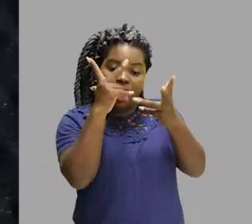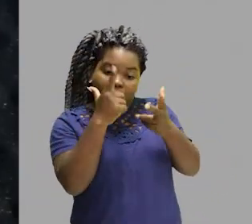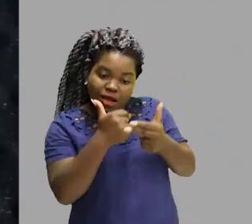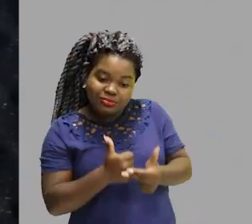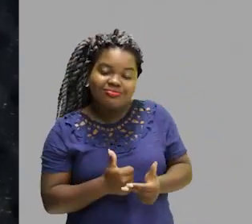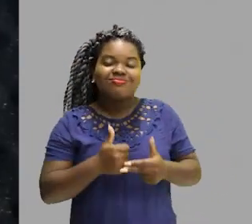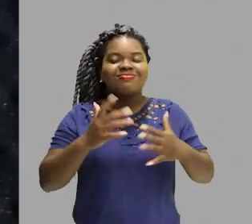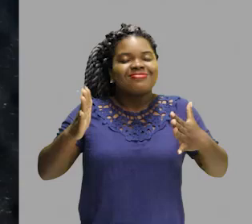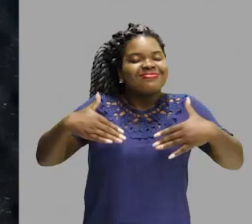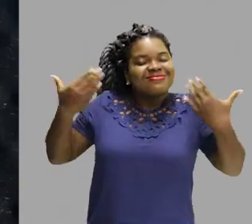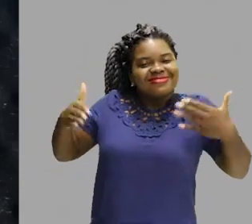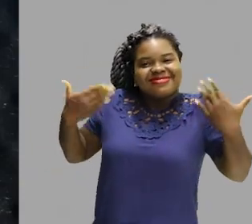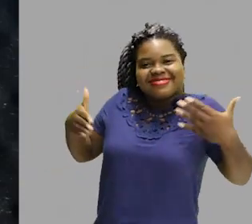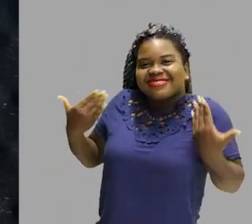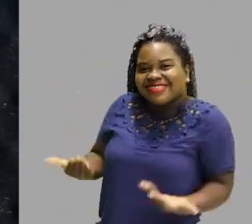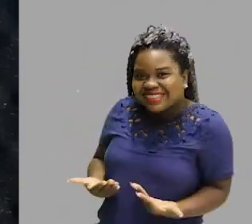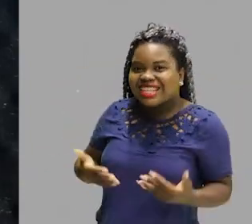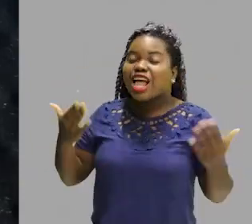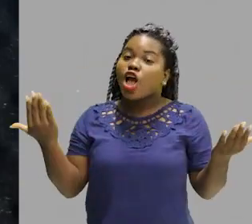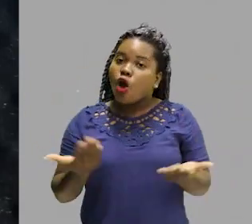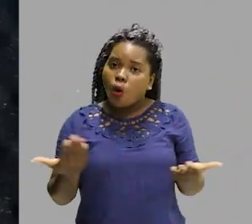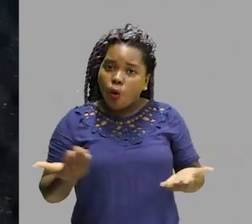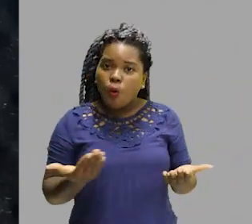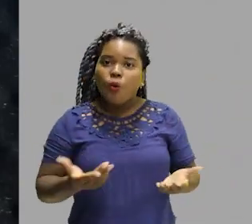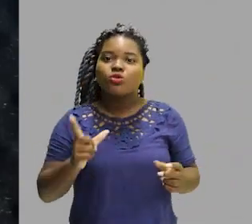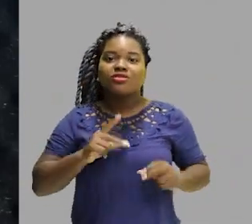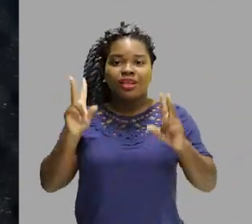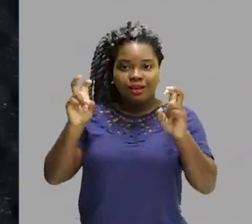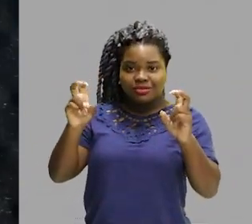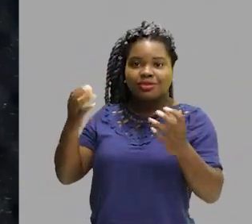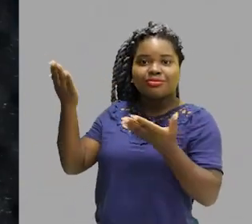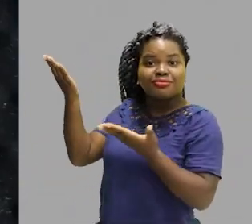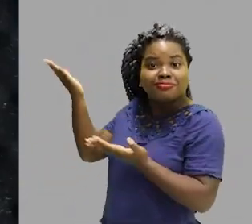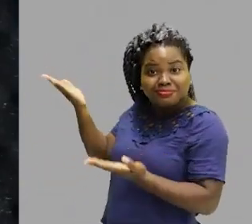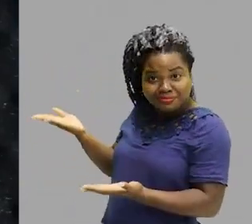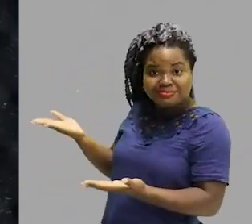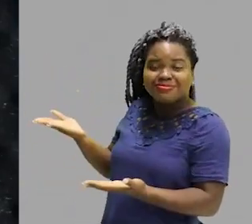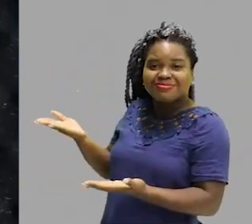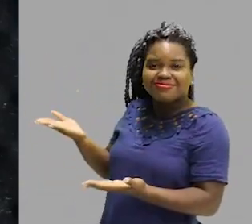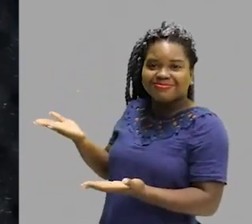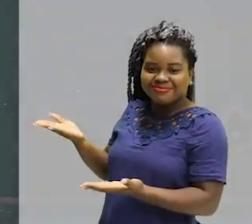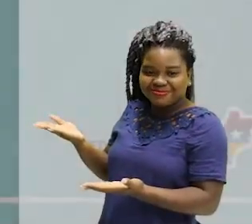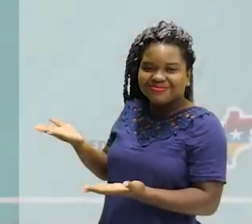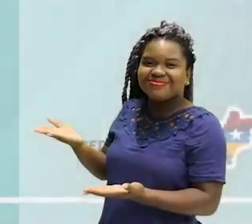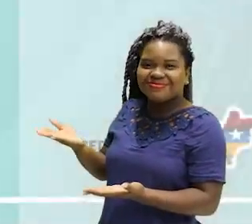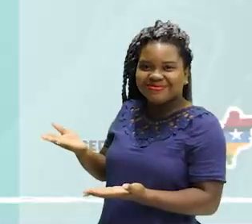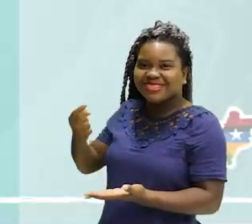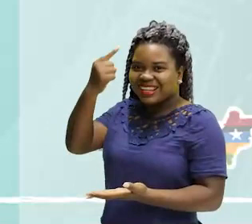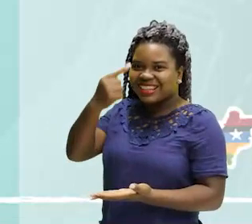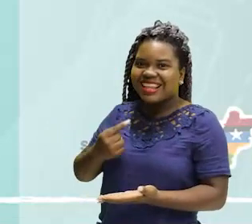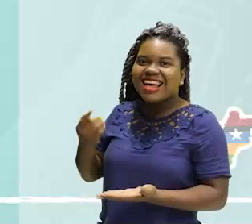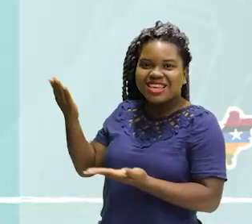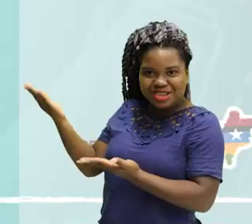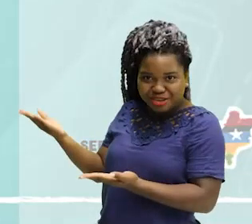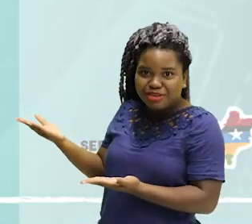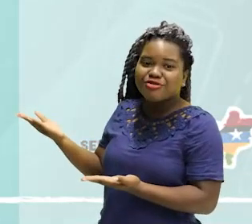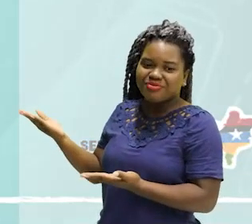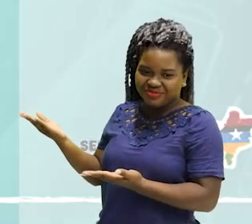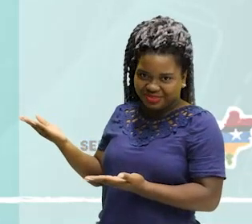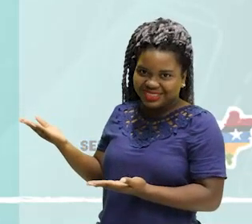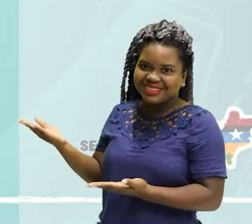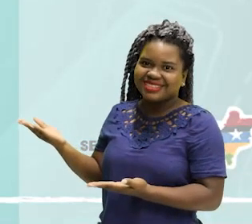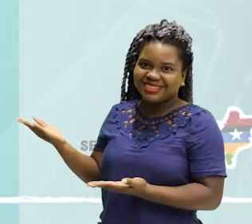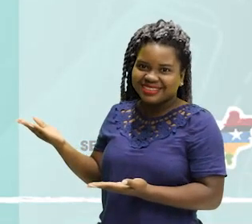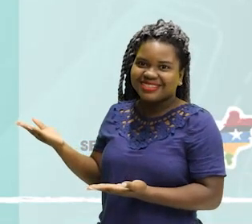alegria, né? Olha só, e hoje a gente vai falar de poesia, tá certo? Olha só, essa foto que eu trouxe para vocês, essa